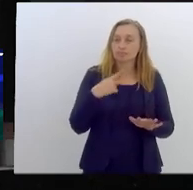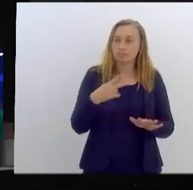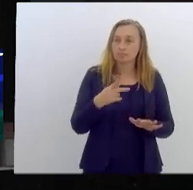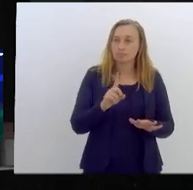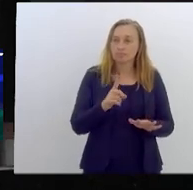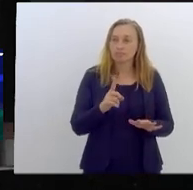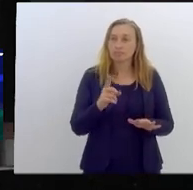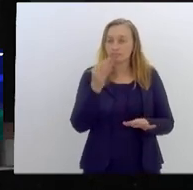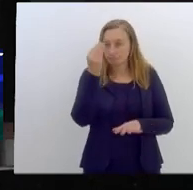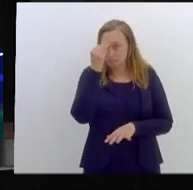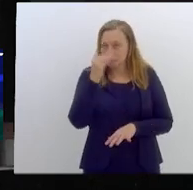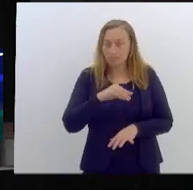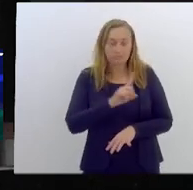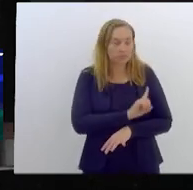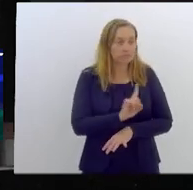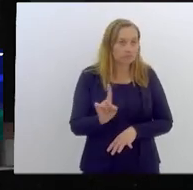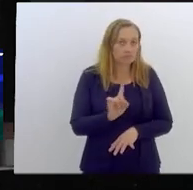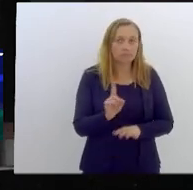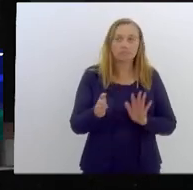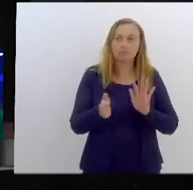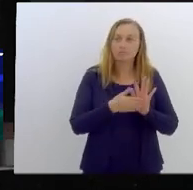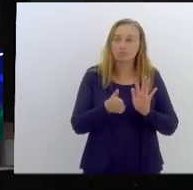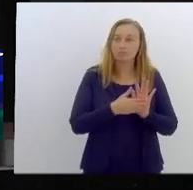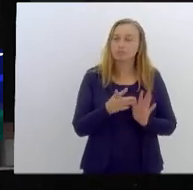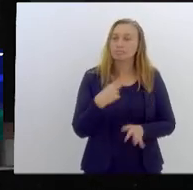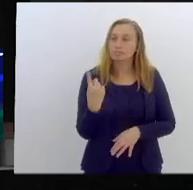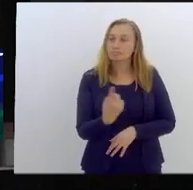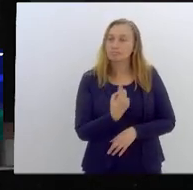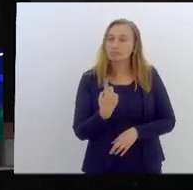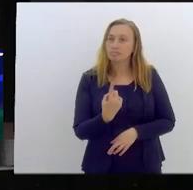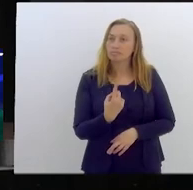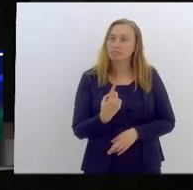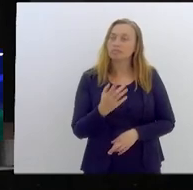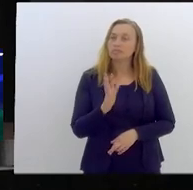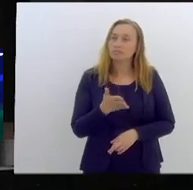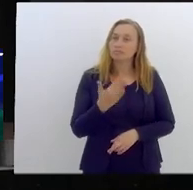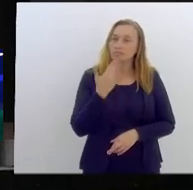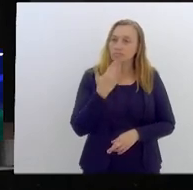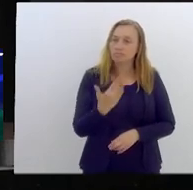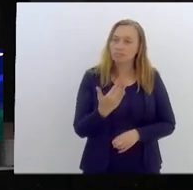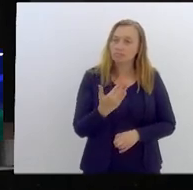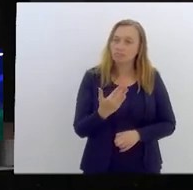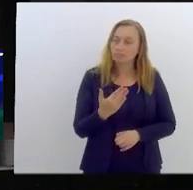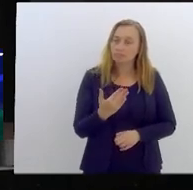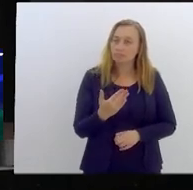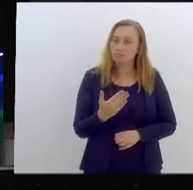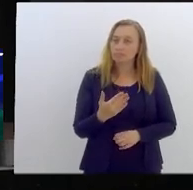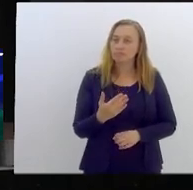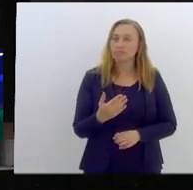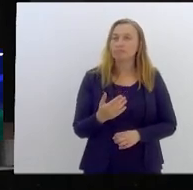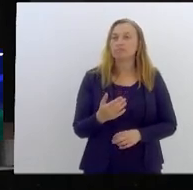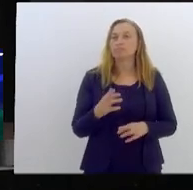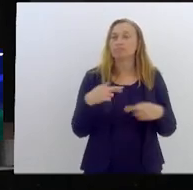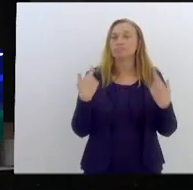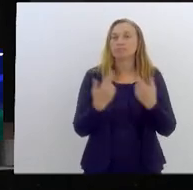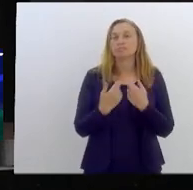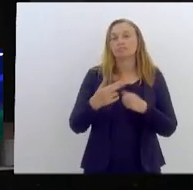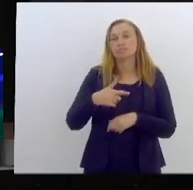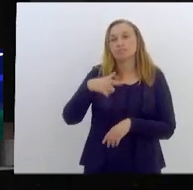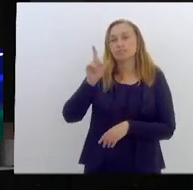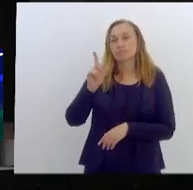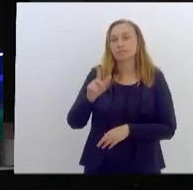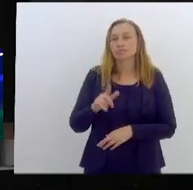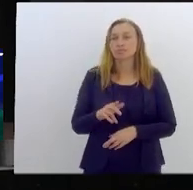vamos desistir da nossa proposta, não é? Nós já solicitamos aqui na sessão de ontem